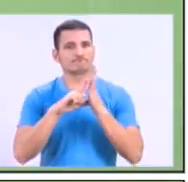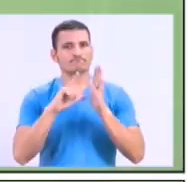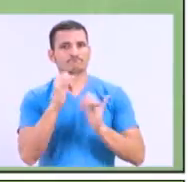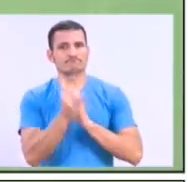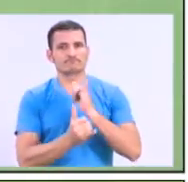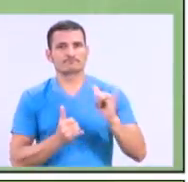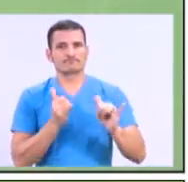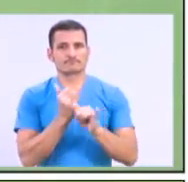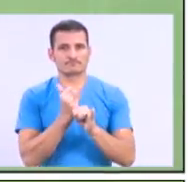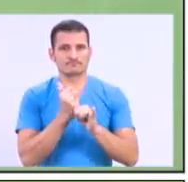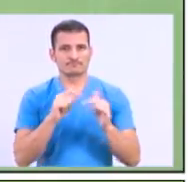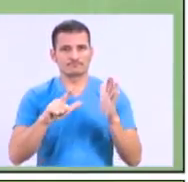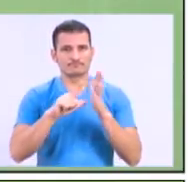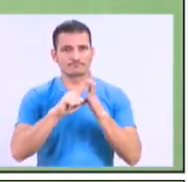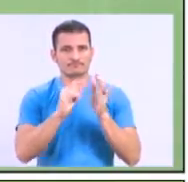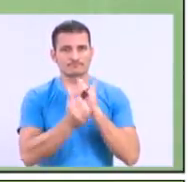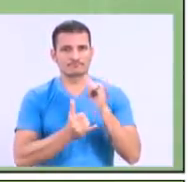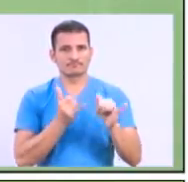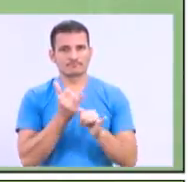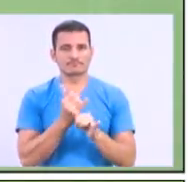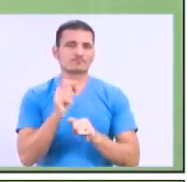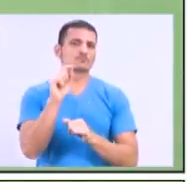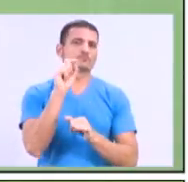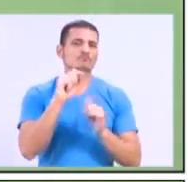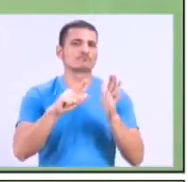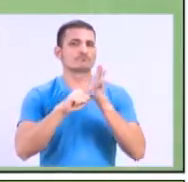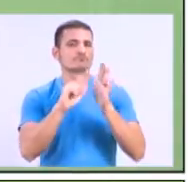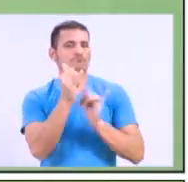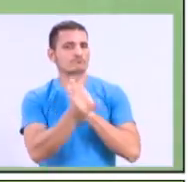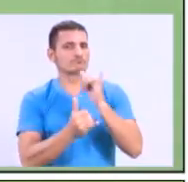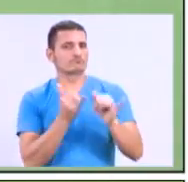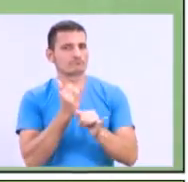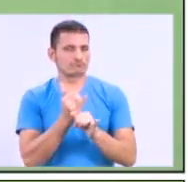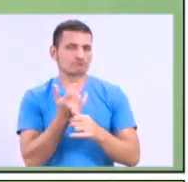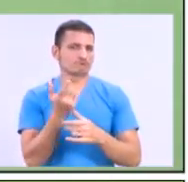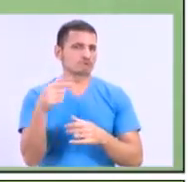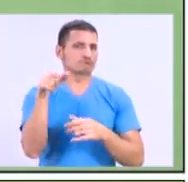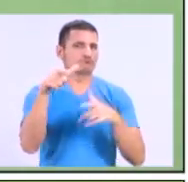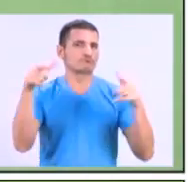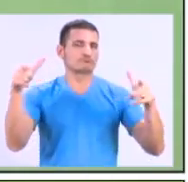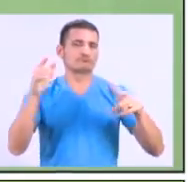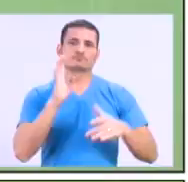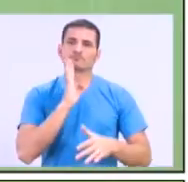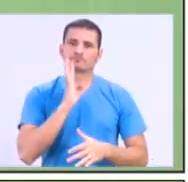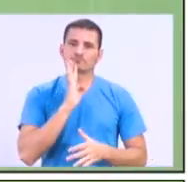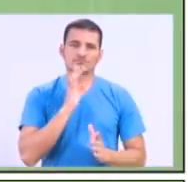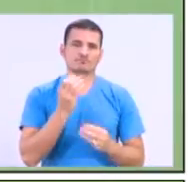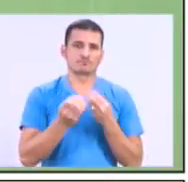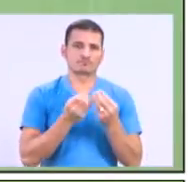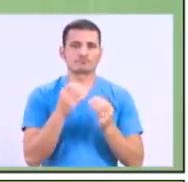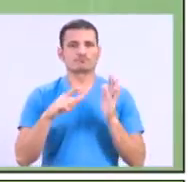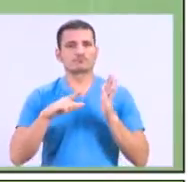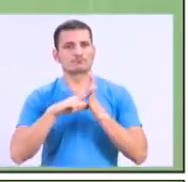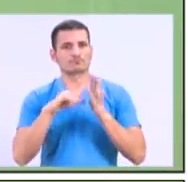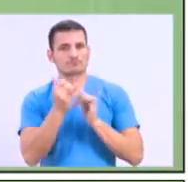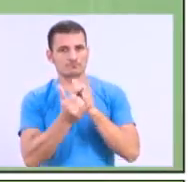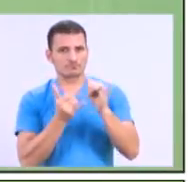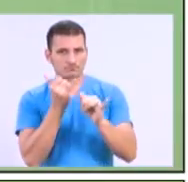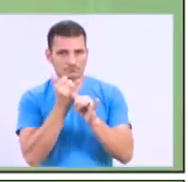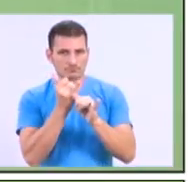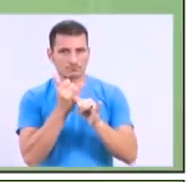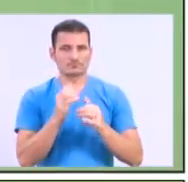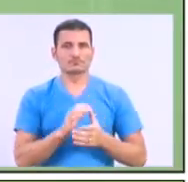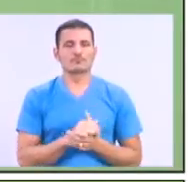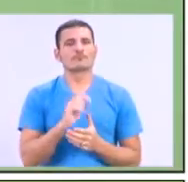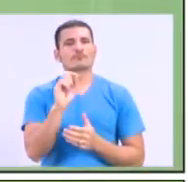virtual. Né? Então, o que é uma loja virtual? Acredito que a grande maioria tenha os exemplos de como funciona uma loja virtual.